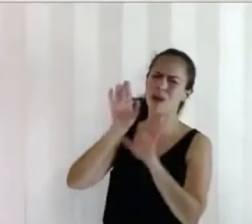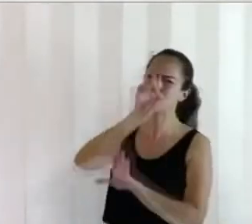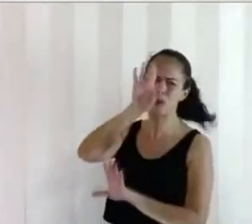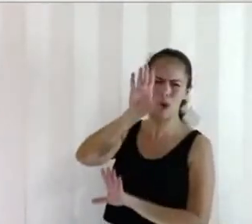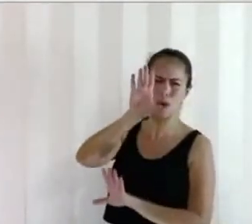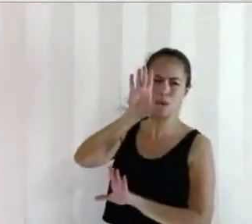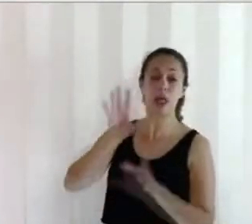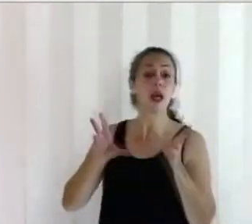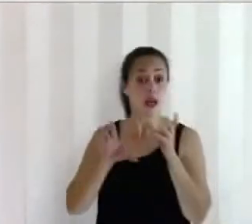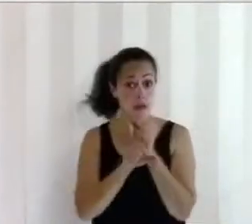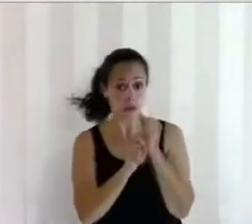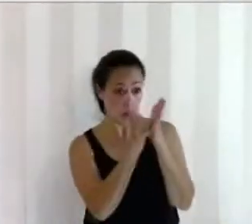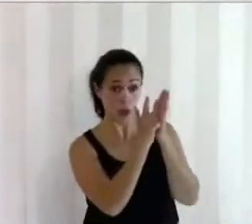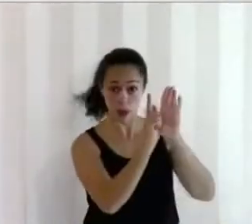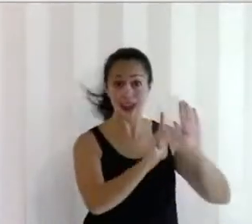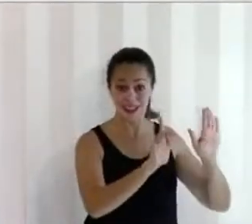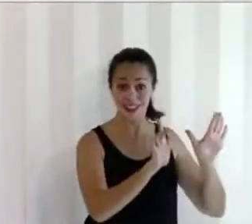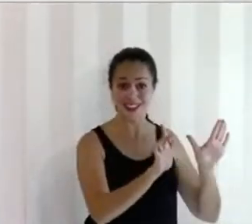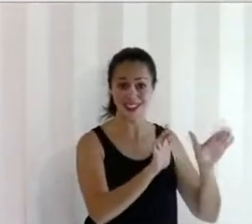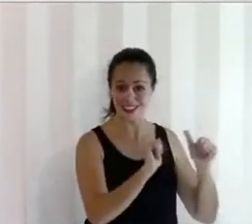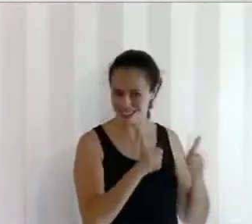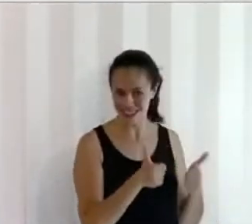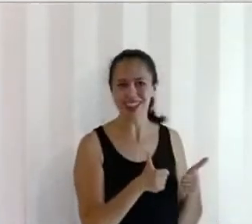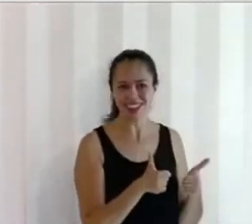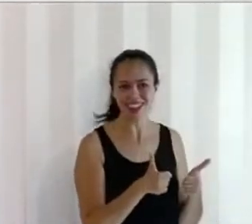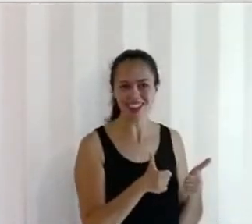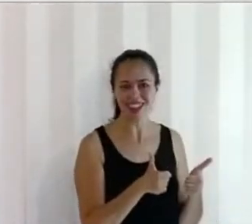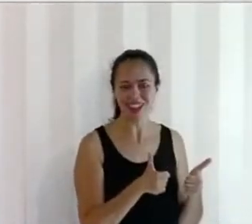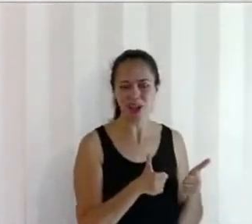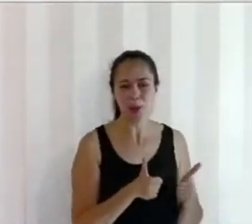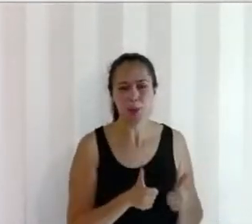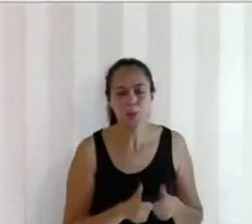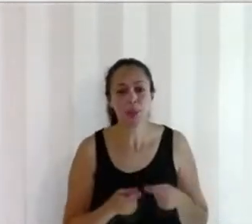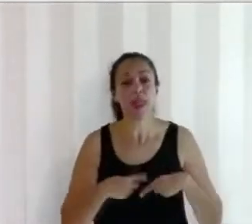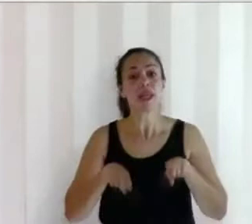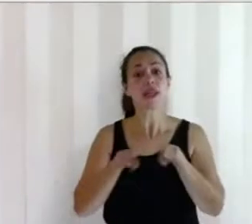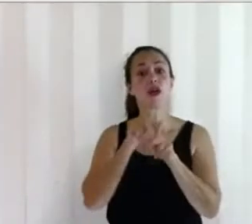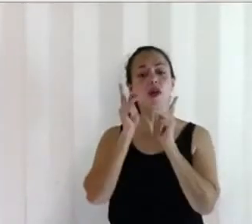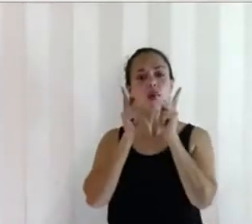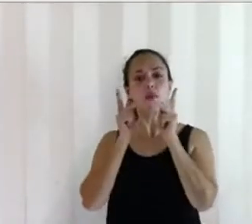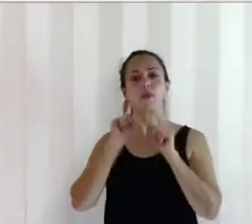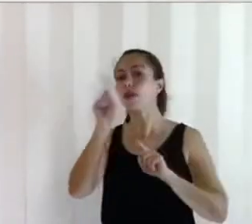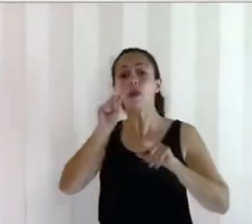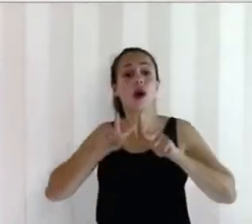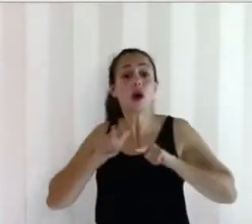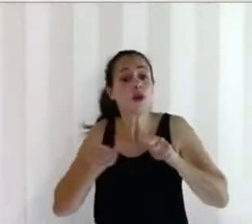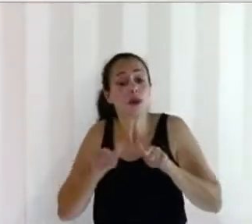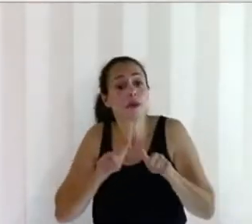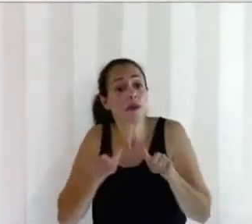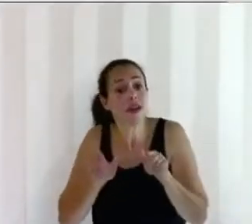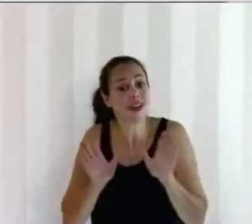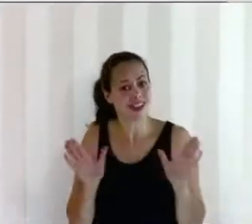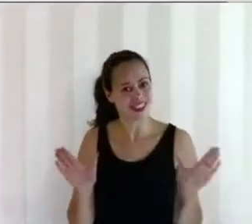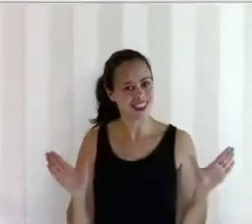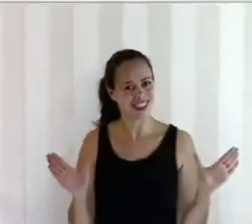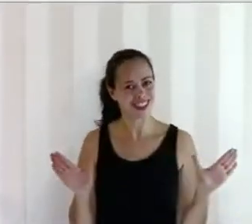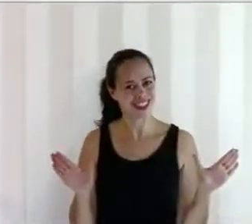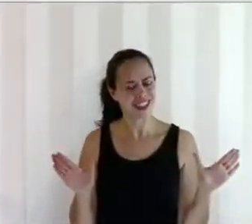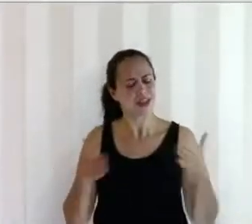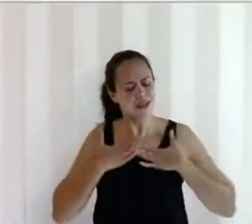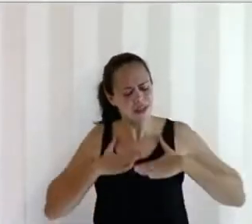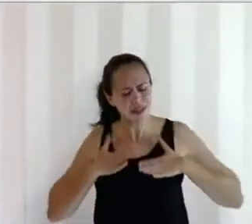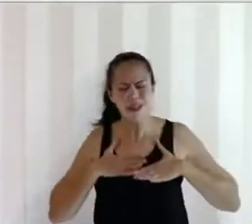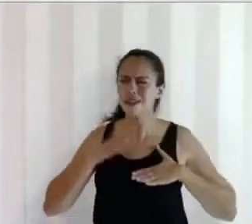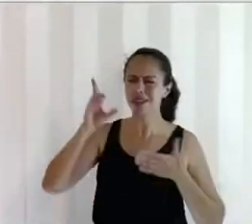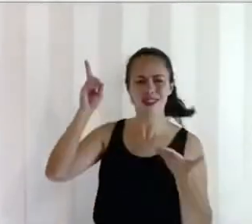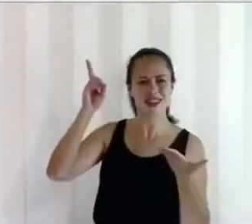No entanto, se a palavra de Deus diz que não era para trabalhar, os judeus do tempo de Jesus começaram a